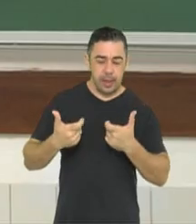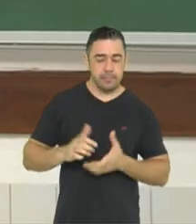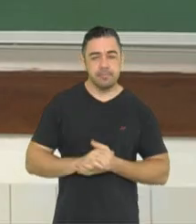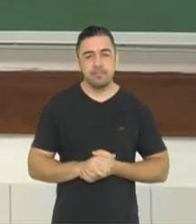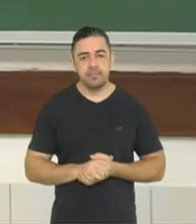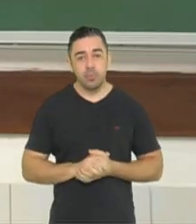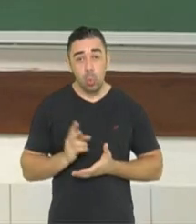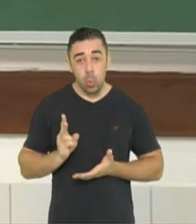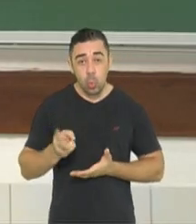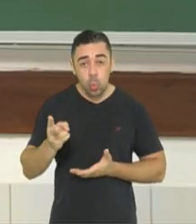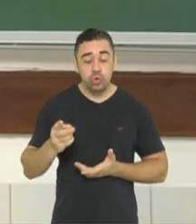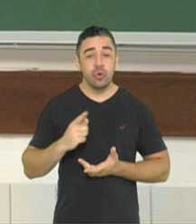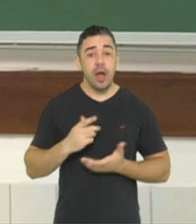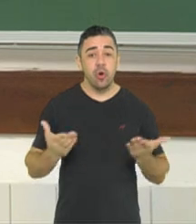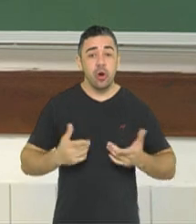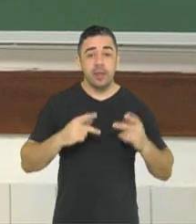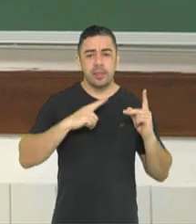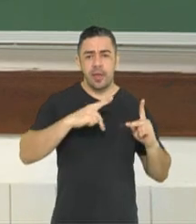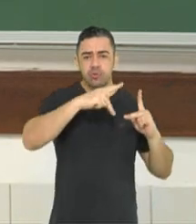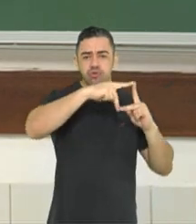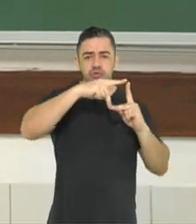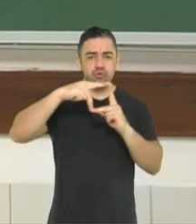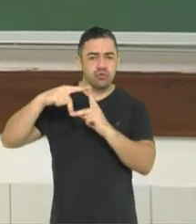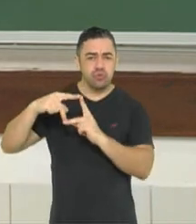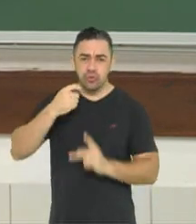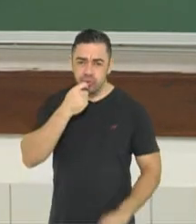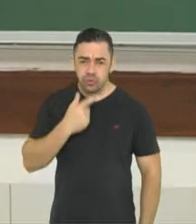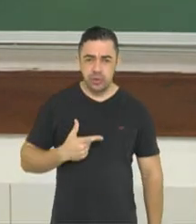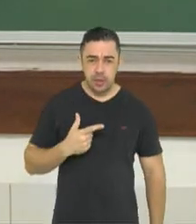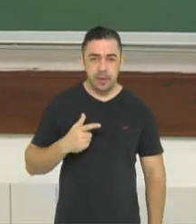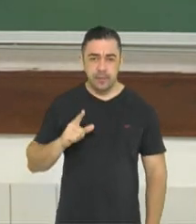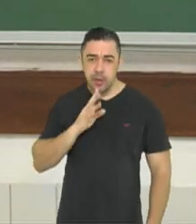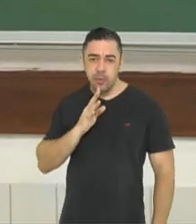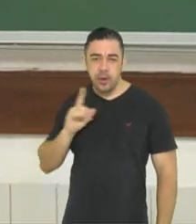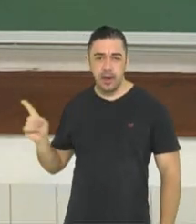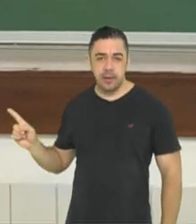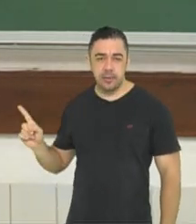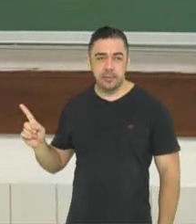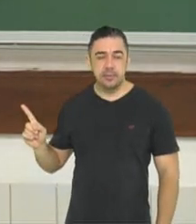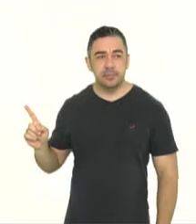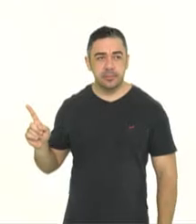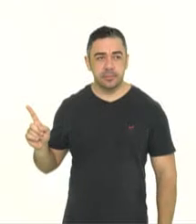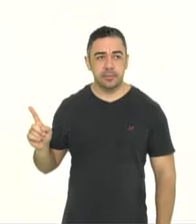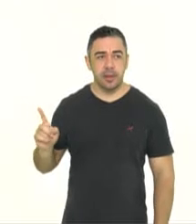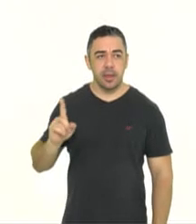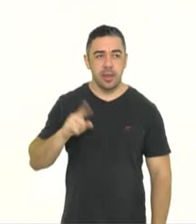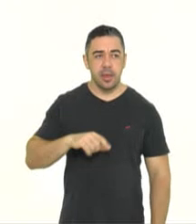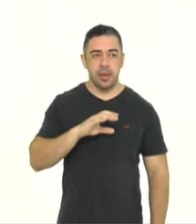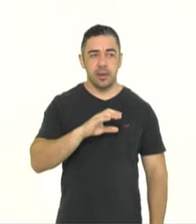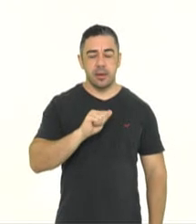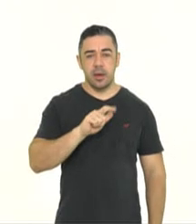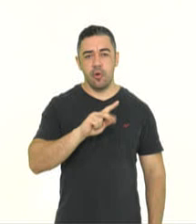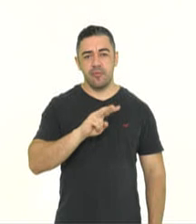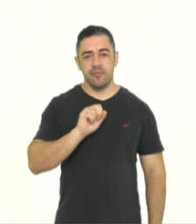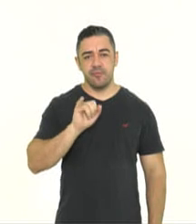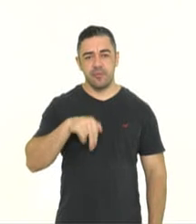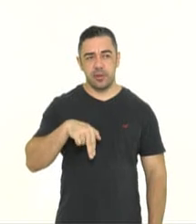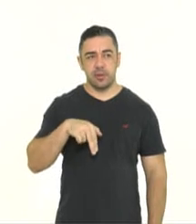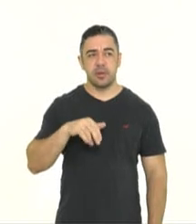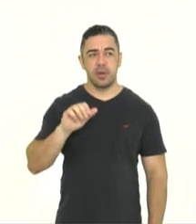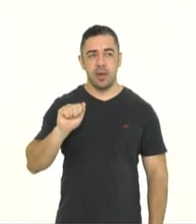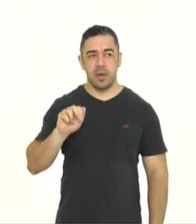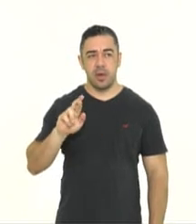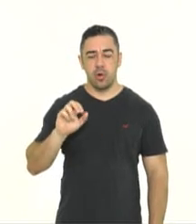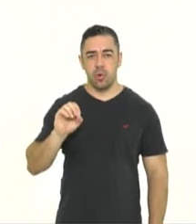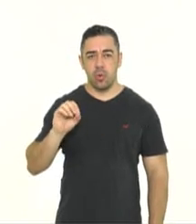Continuando, a gente tem uma tirinha. Vocês conhecem o Calvin e o Haroldo? Vamos observar lá. Primeiro, né, eles